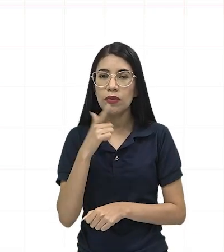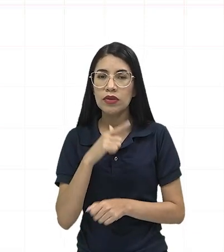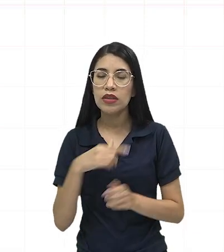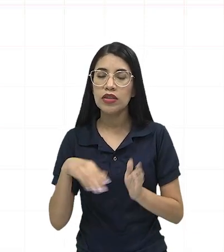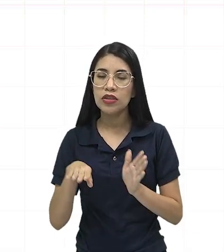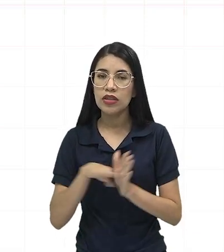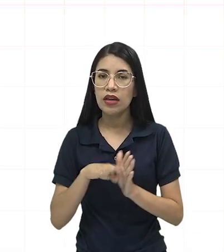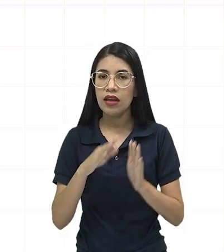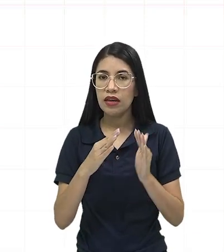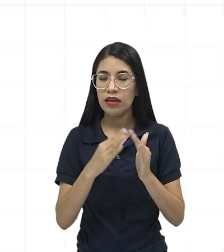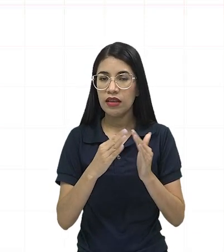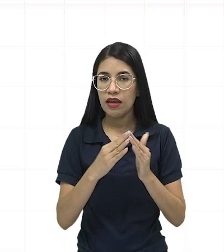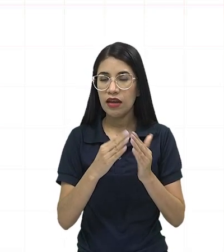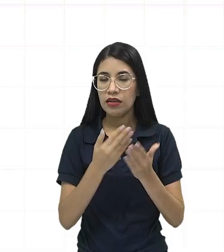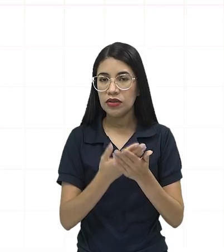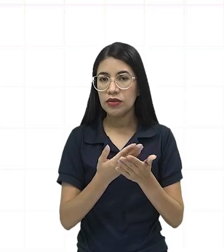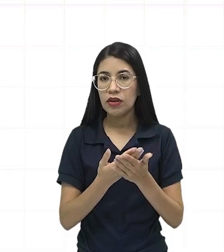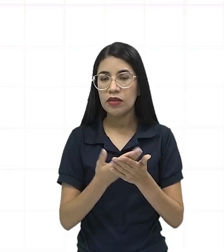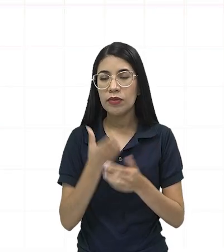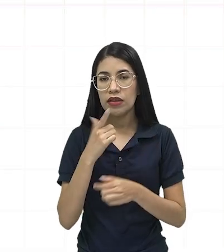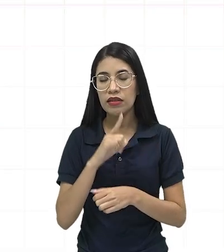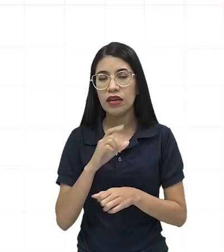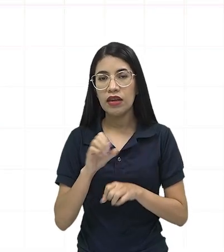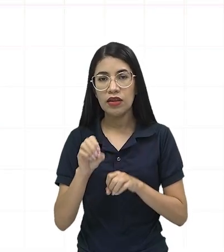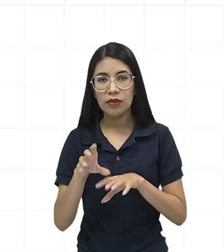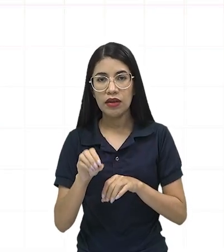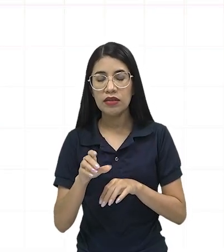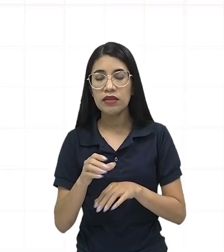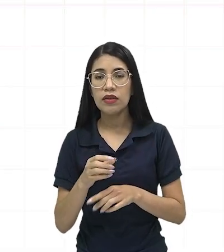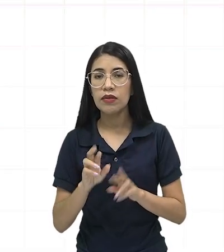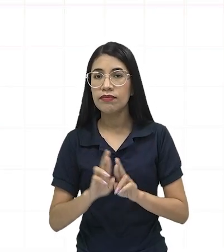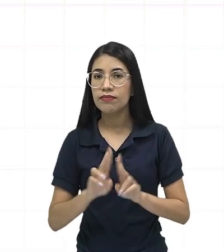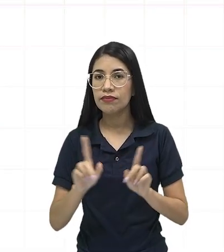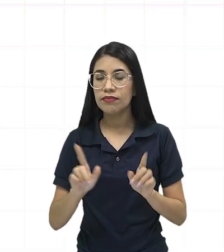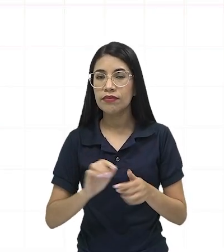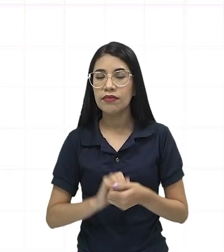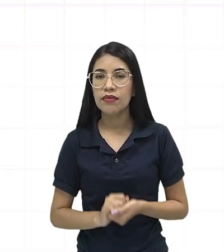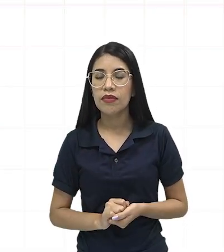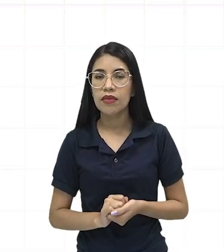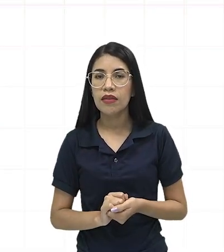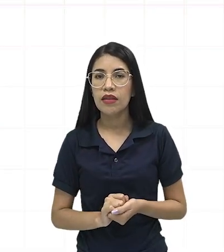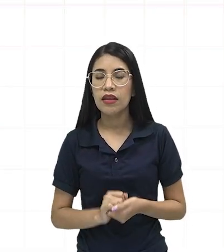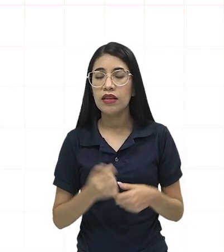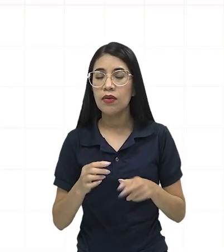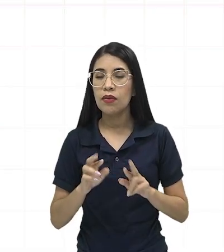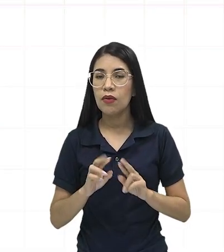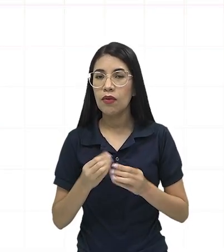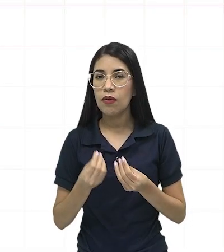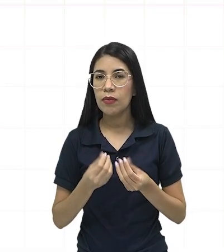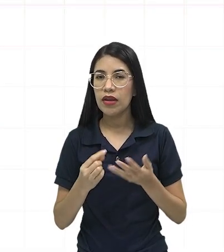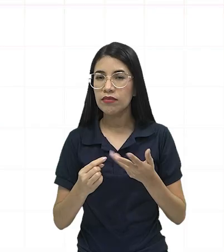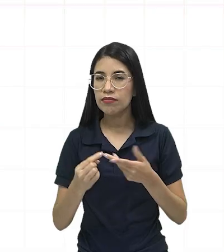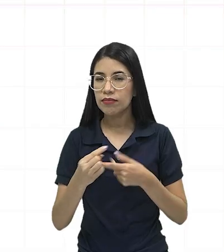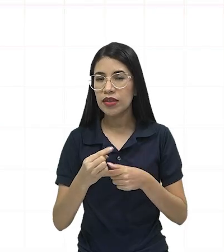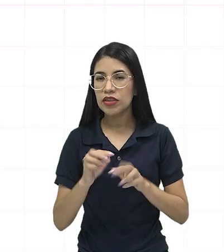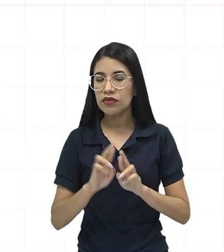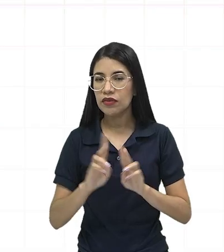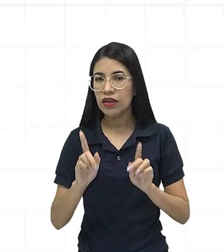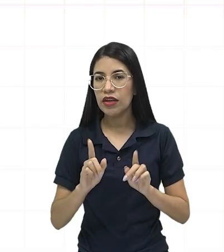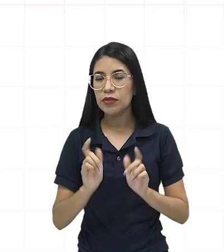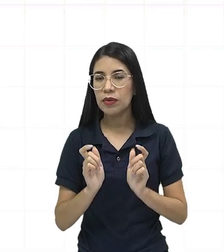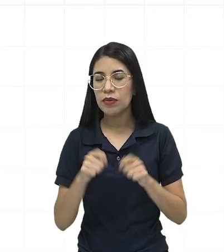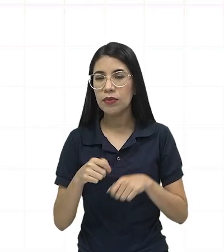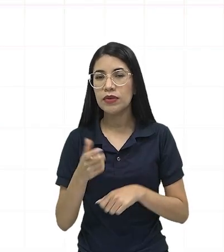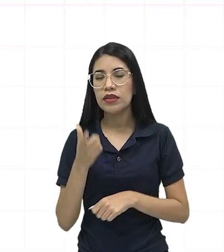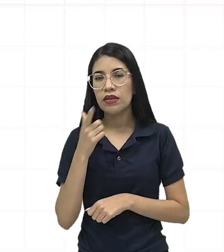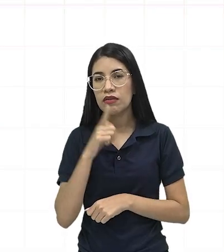para ter acesso à educação são diferentes. E é justamente aí nessas diferenças das condições que permitem esses alunos ter acesso à